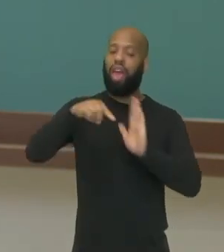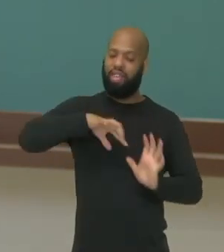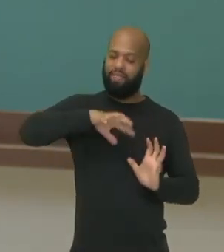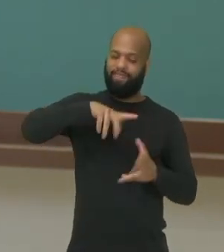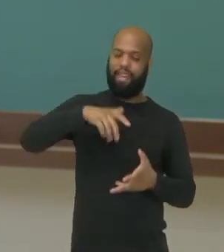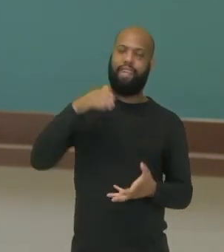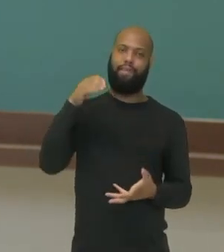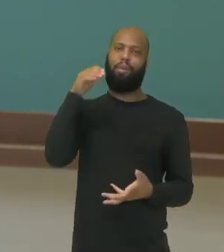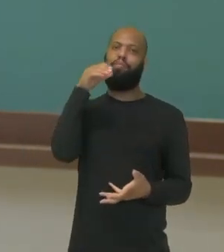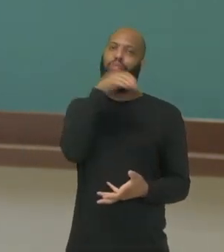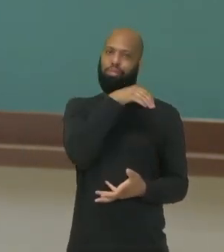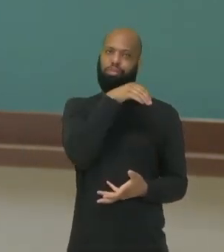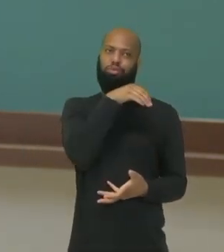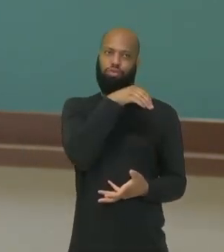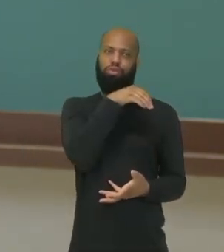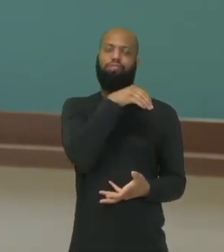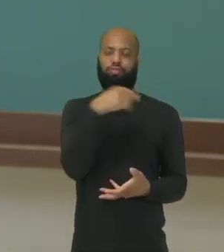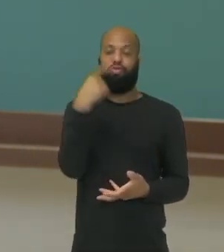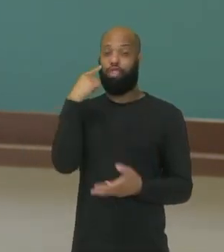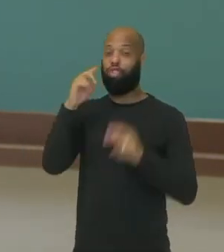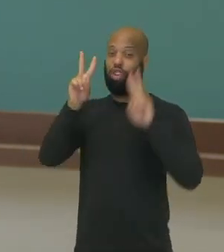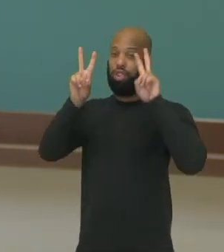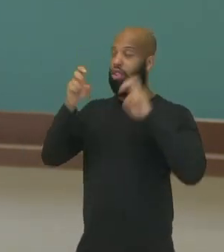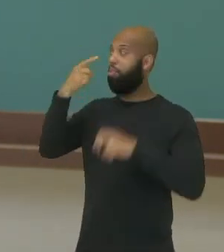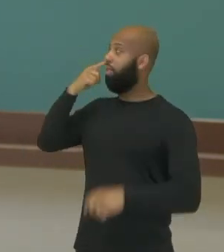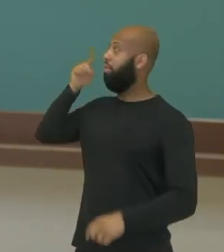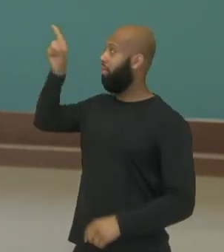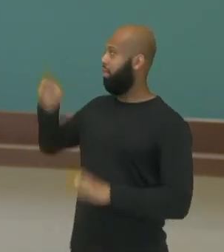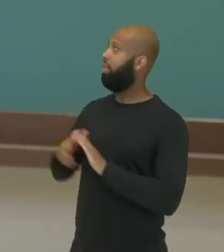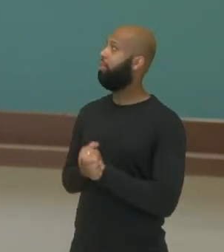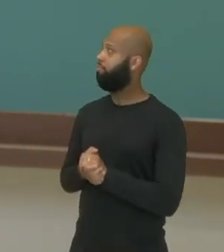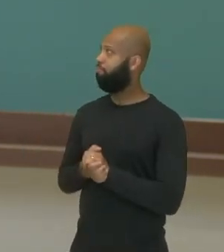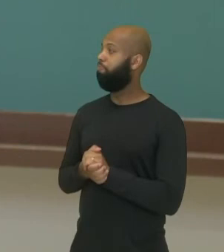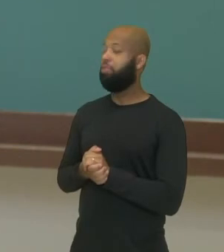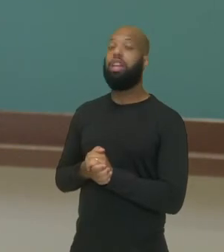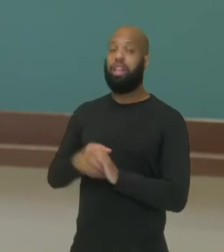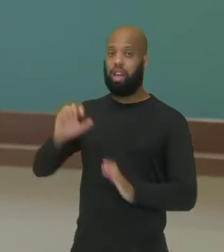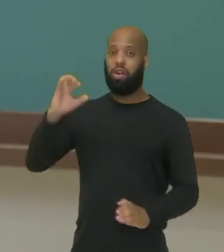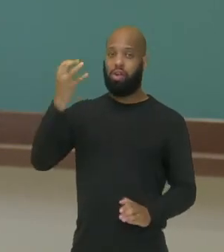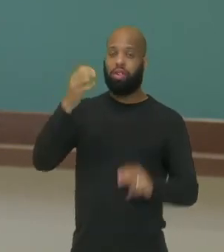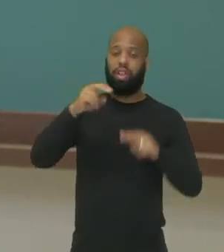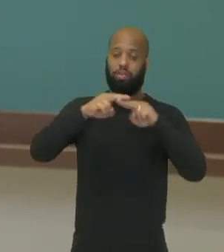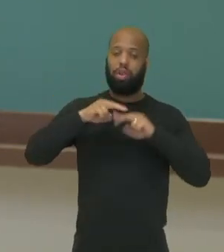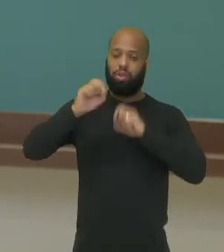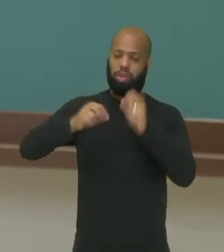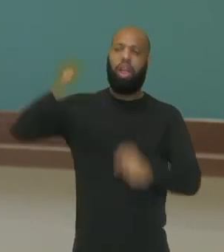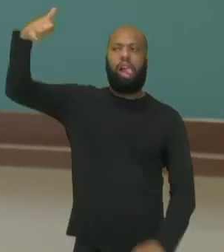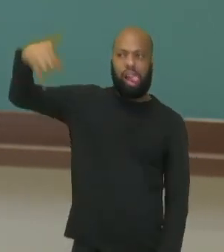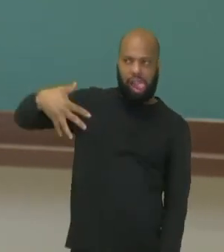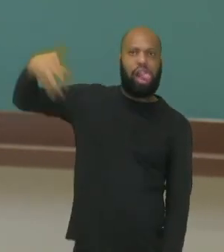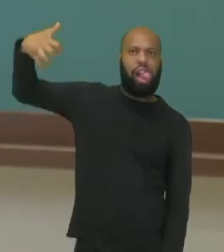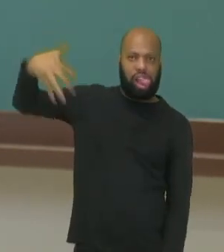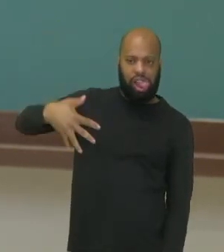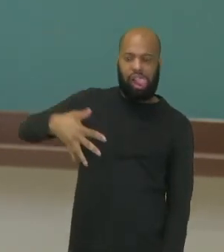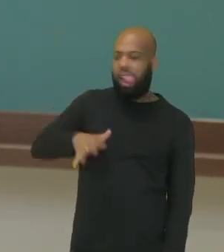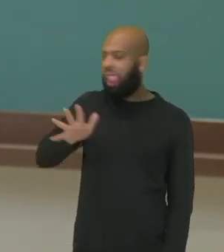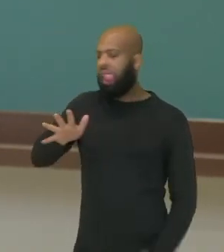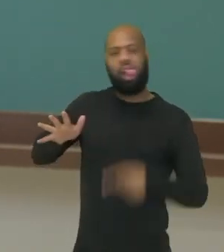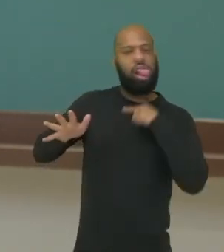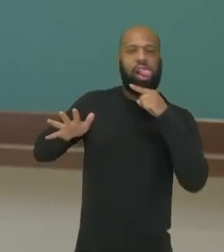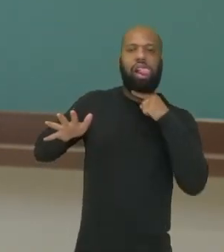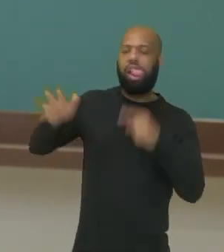Aquecimento global, né? Um processo que ocorre pela intensificação do efeito